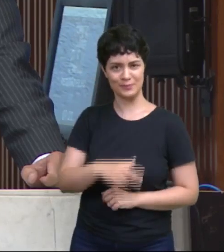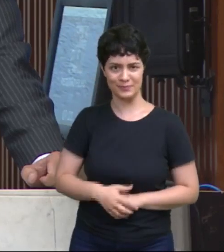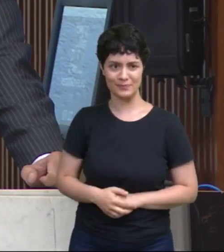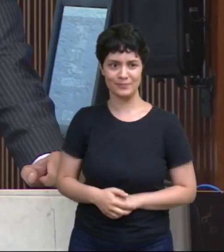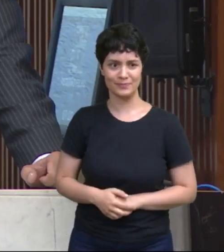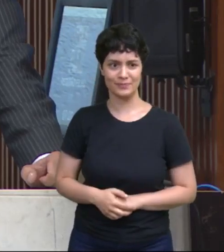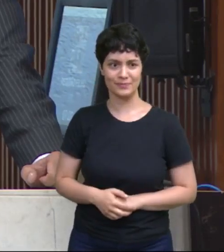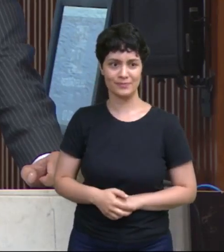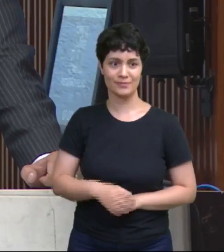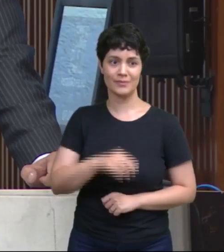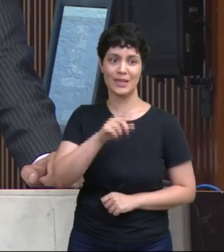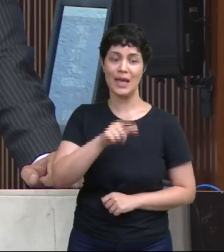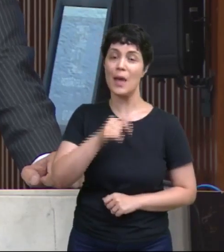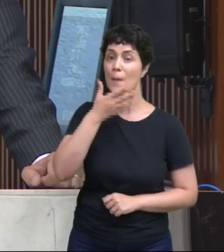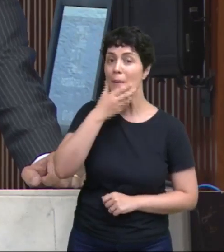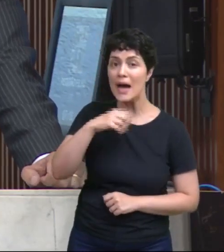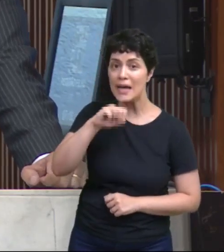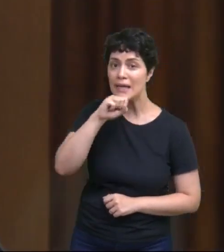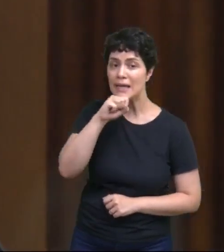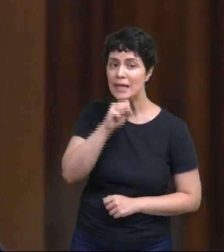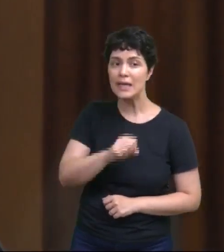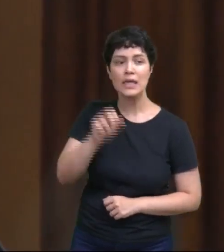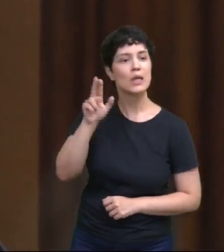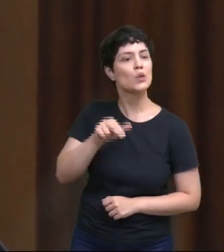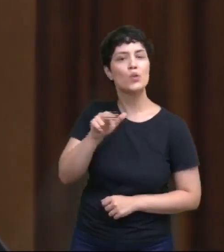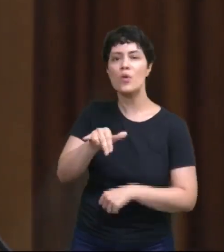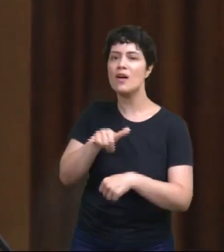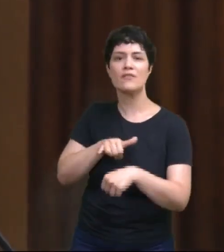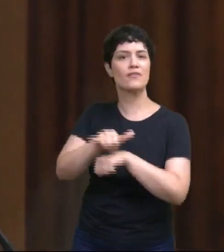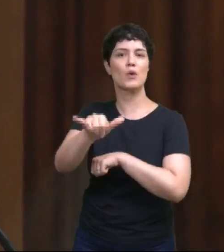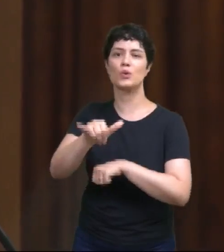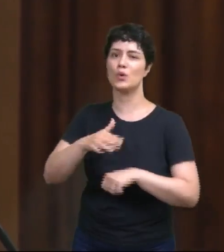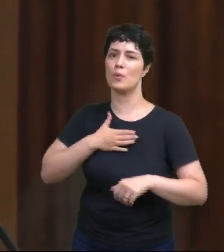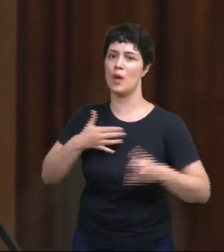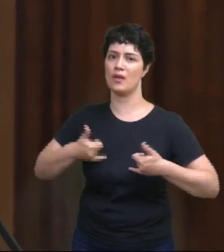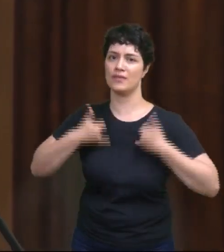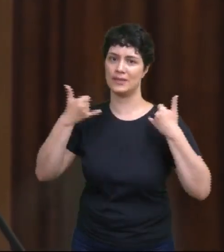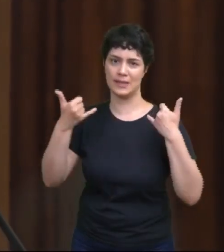é o pai que nunca faltou um aniversário meu.